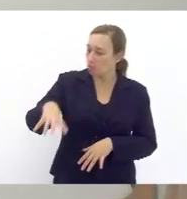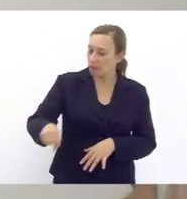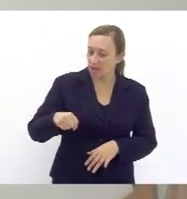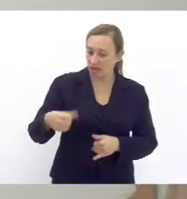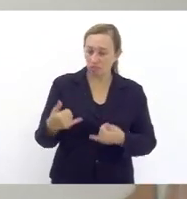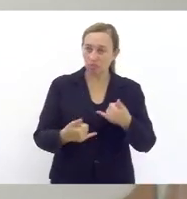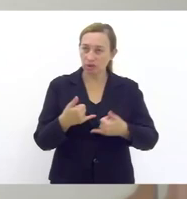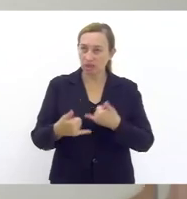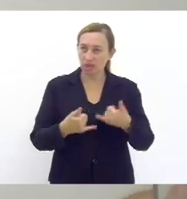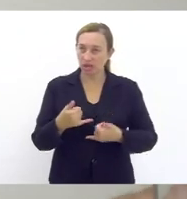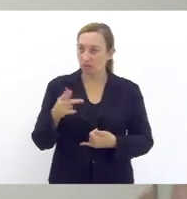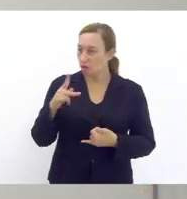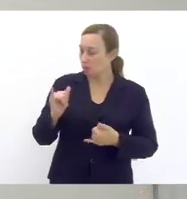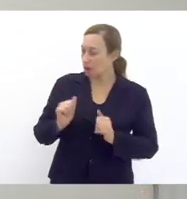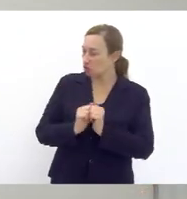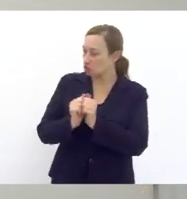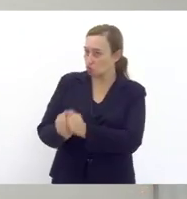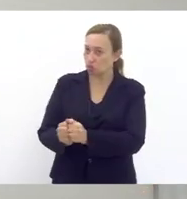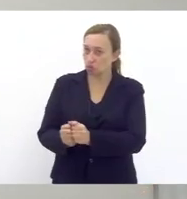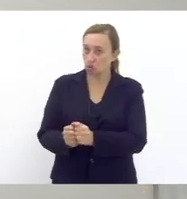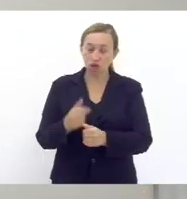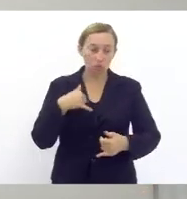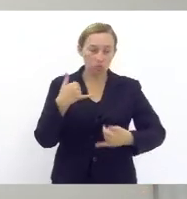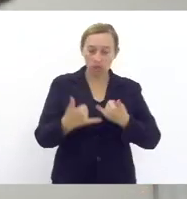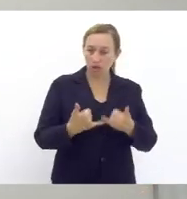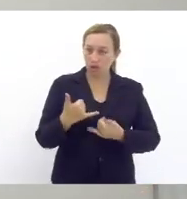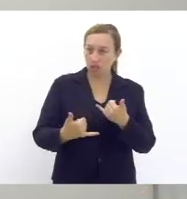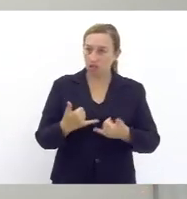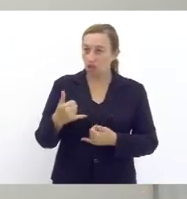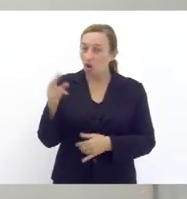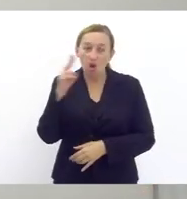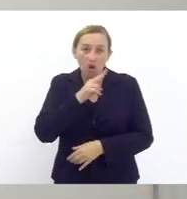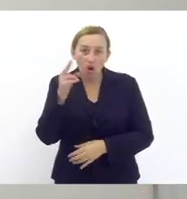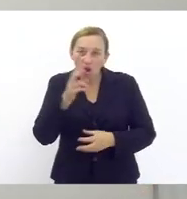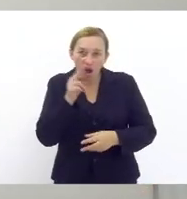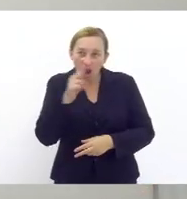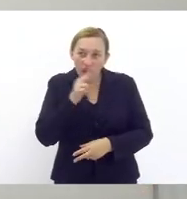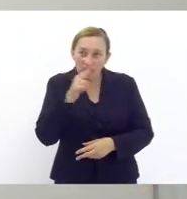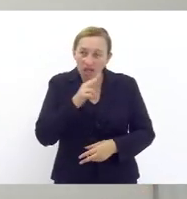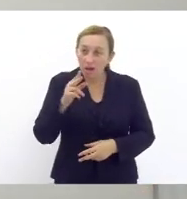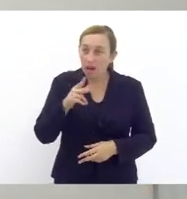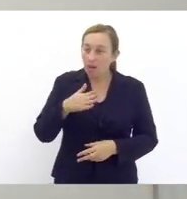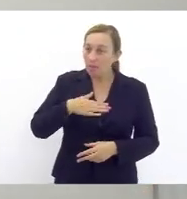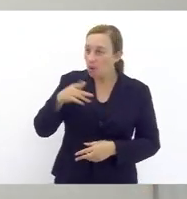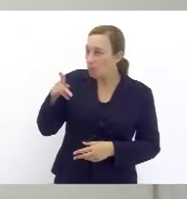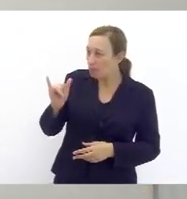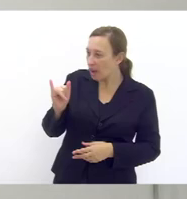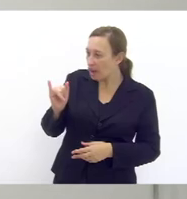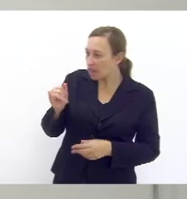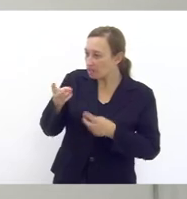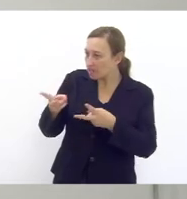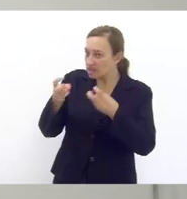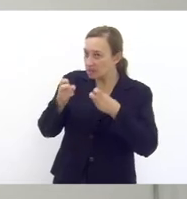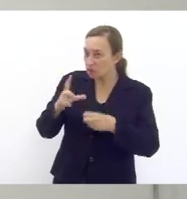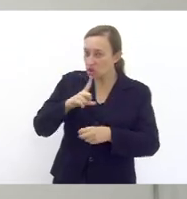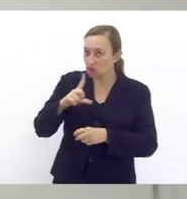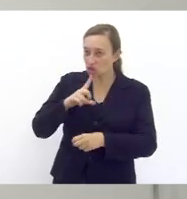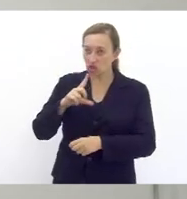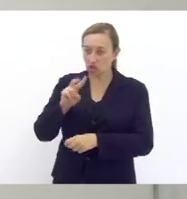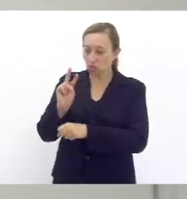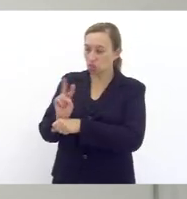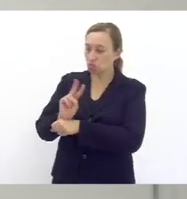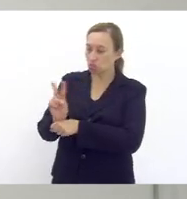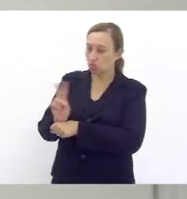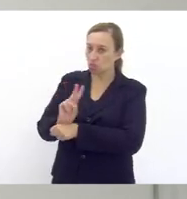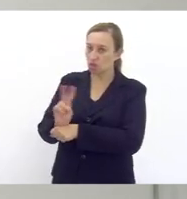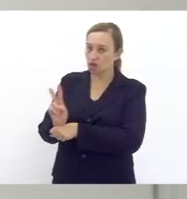meu pai me levou e eu brincando peguei e saiu correndo e meu pai percebeu que tinha um segurança ainda olhando ainda